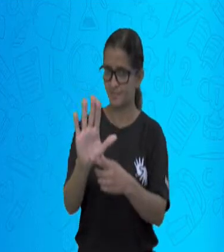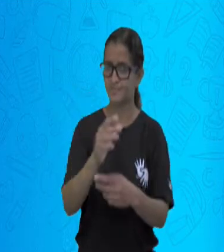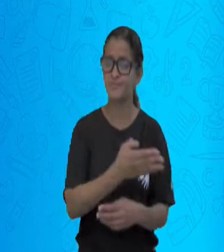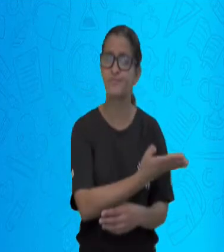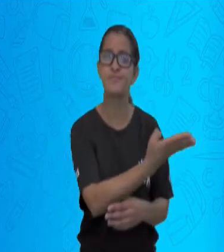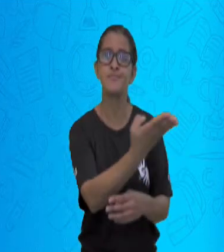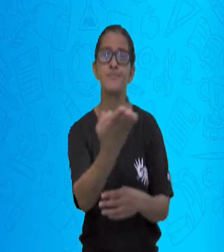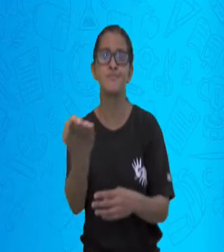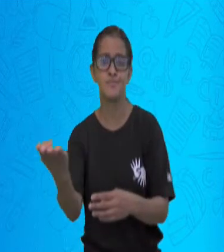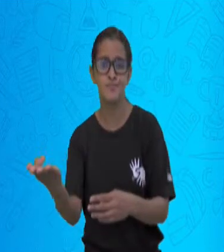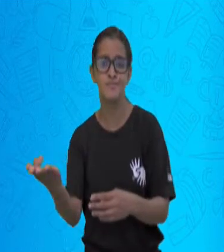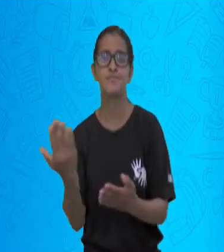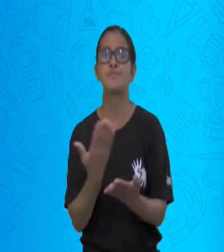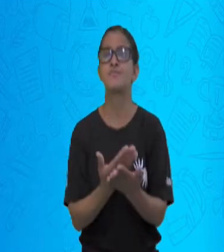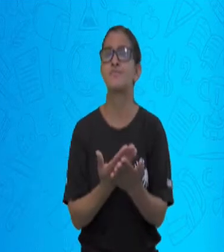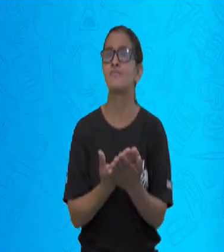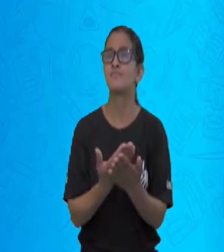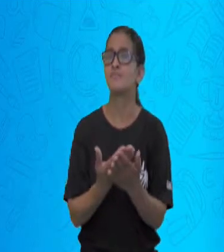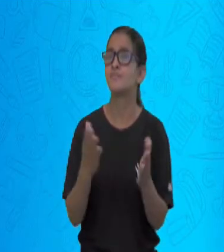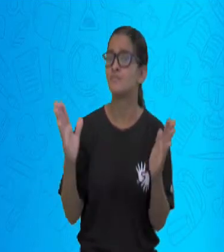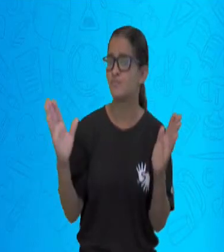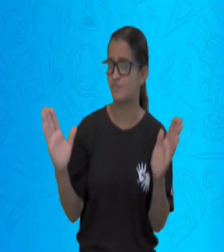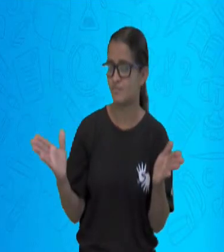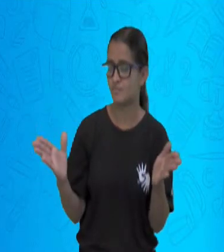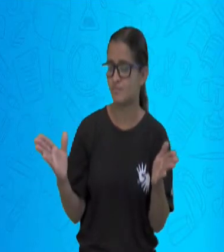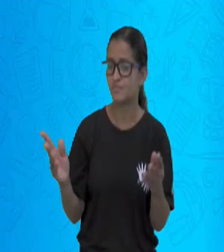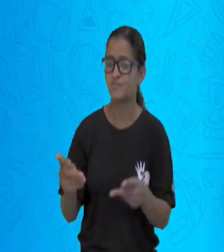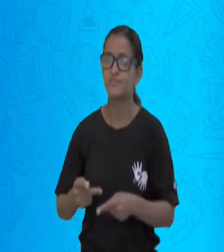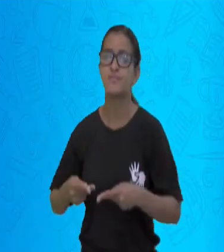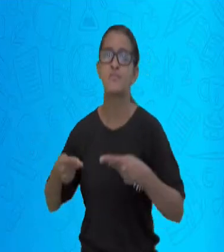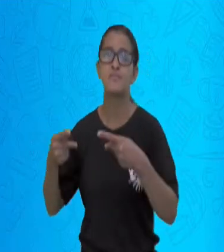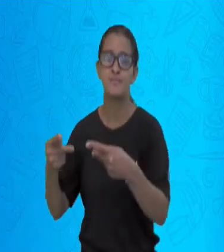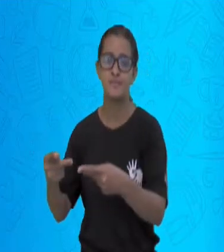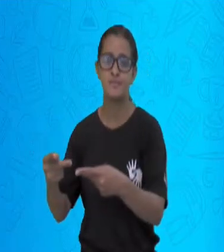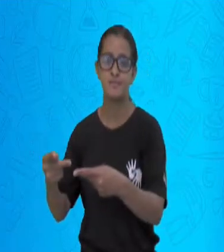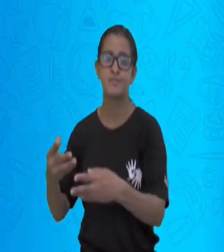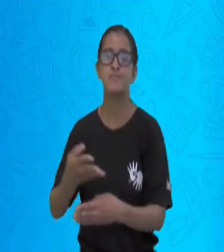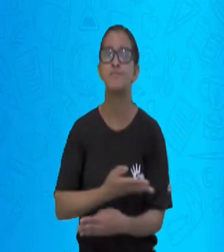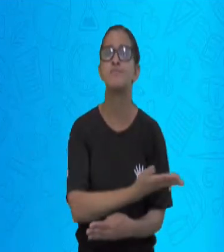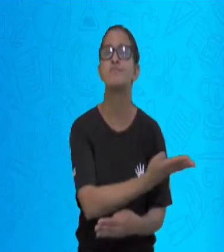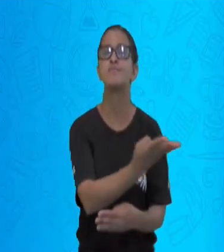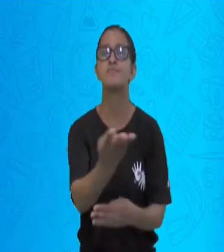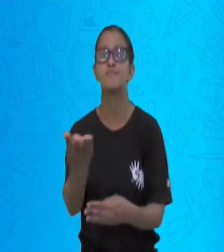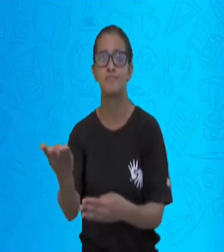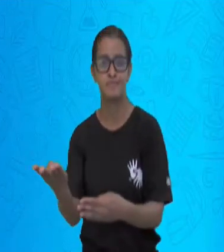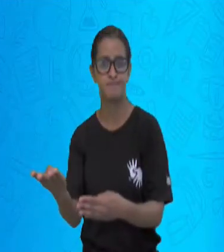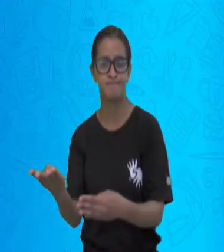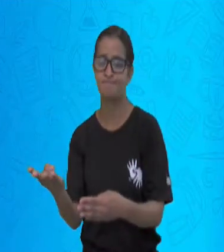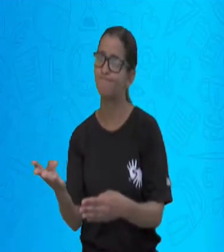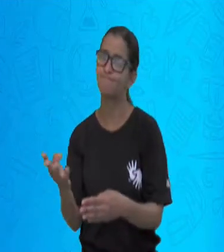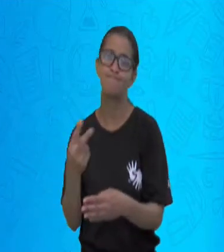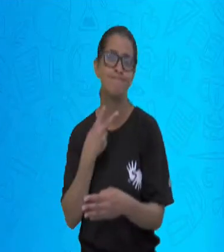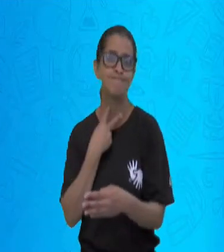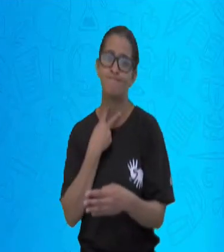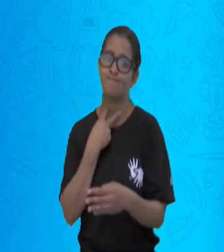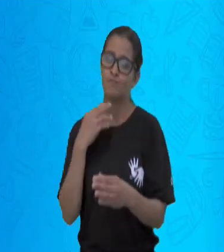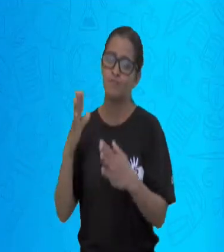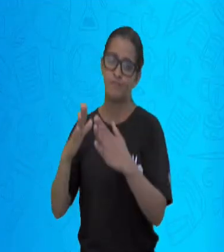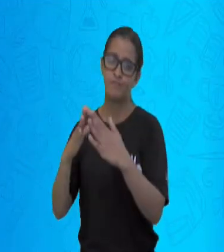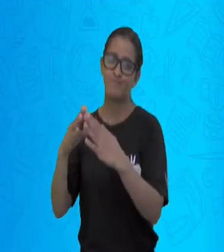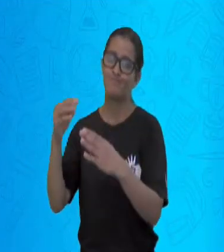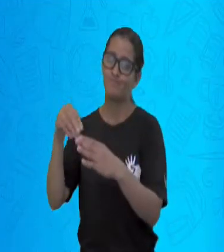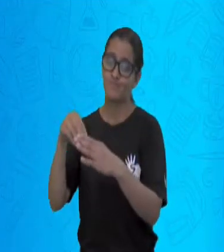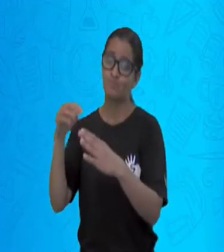hoje. Deixo até também um convite, né? A gente está no meio de uma pandemia, no qual nós não podemos sair, mas quando isso